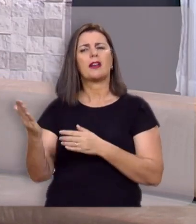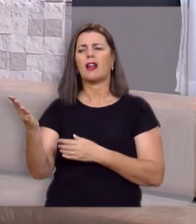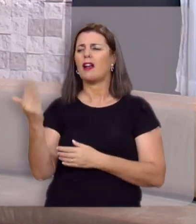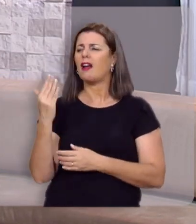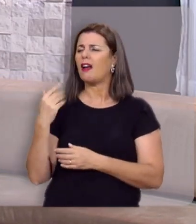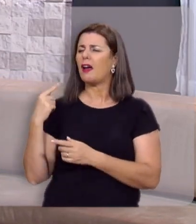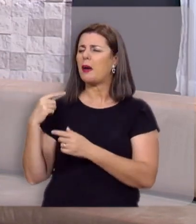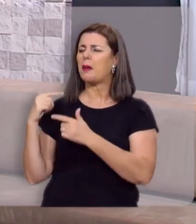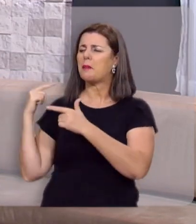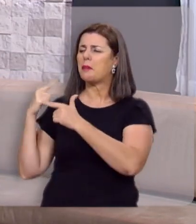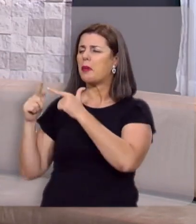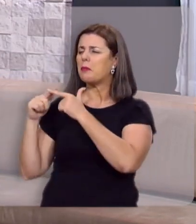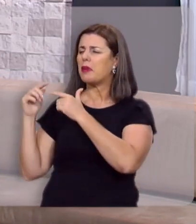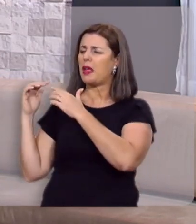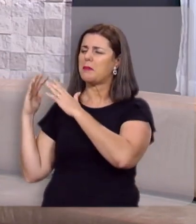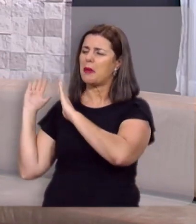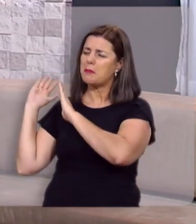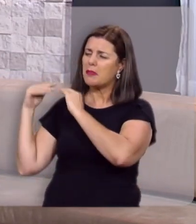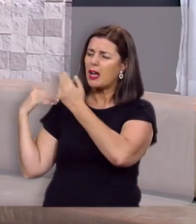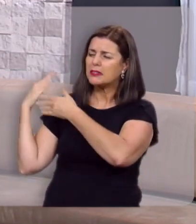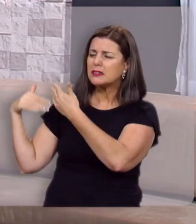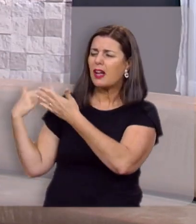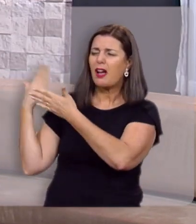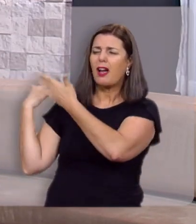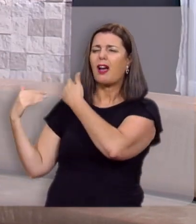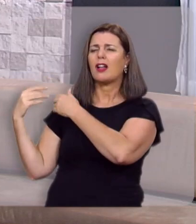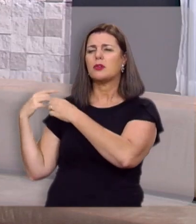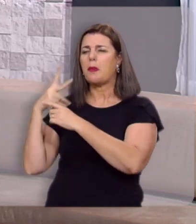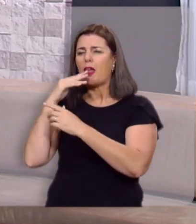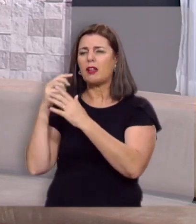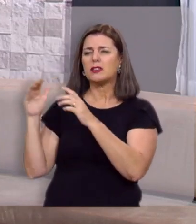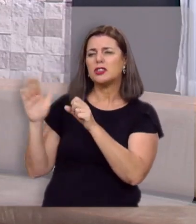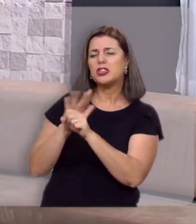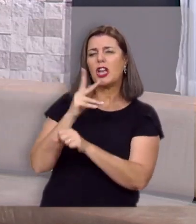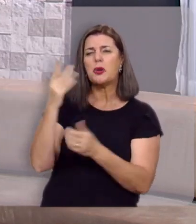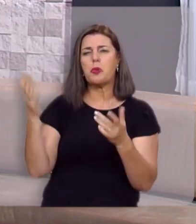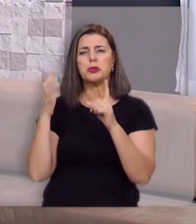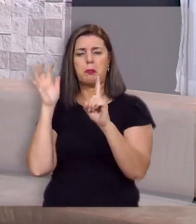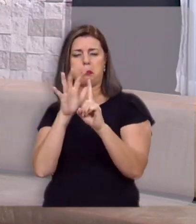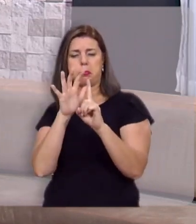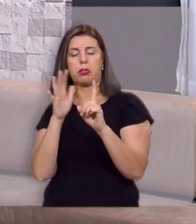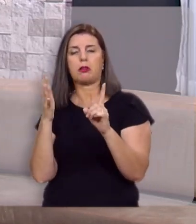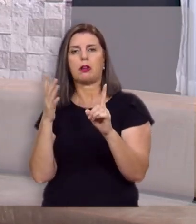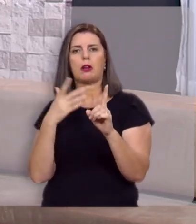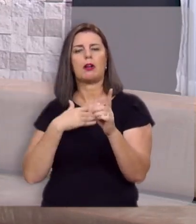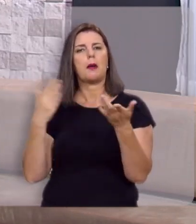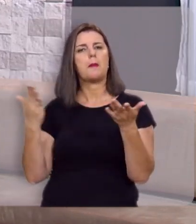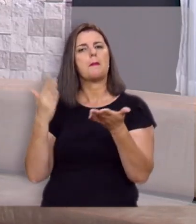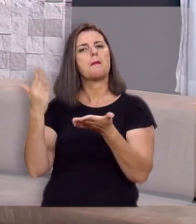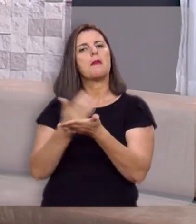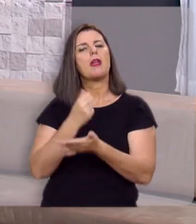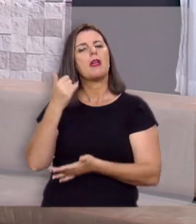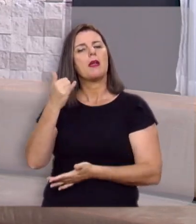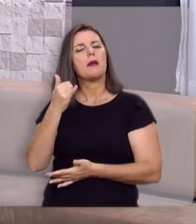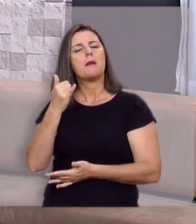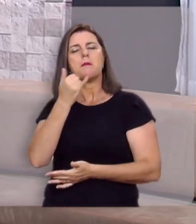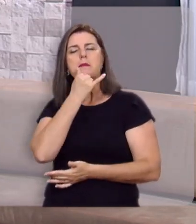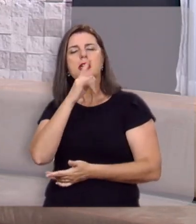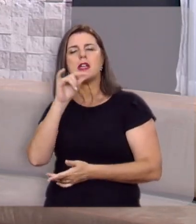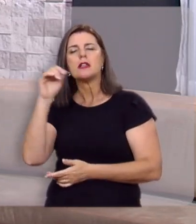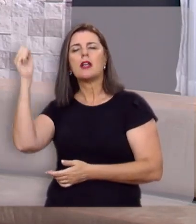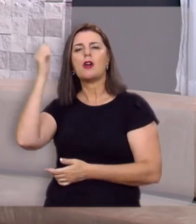os fardos do passado para afligirem você hoje. Toma posse do perdão de Deus, da graça de Deus,